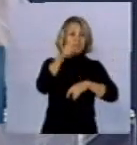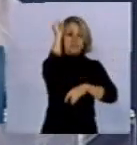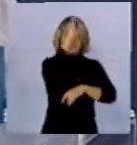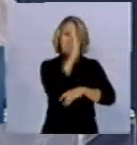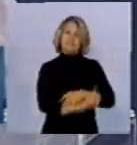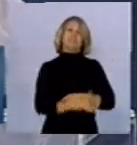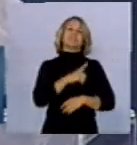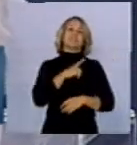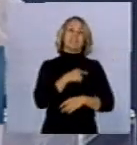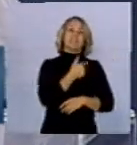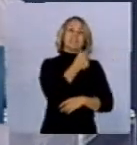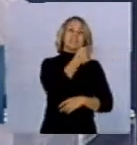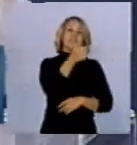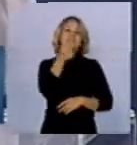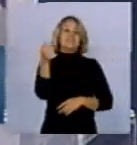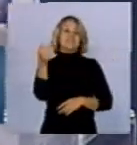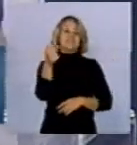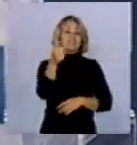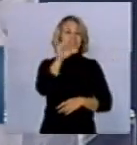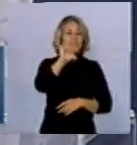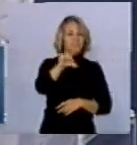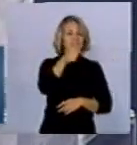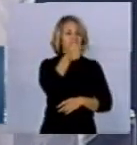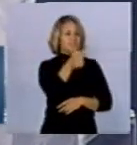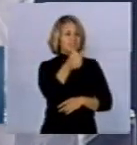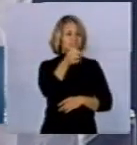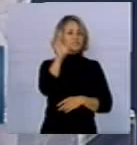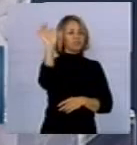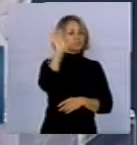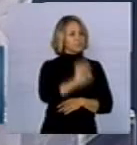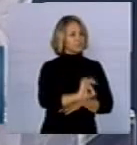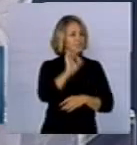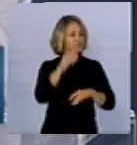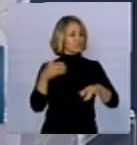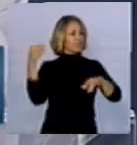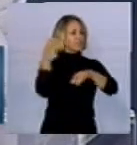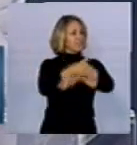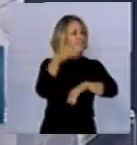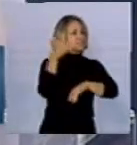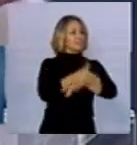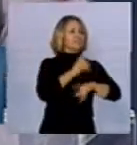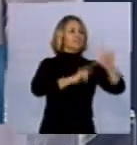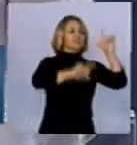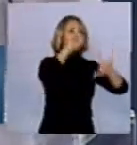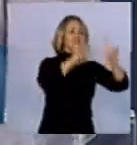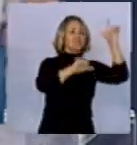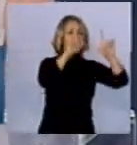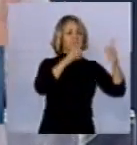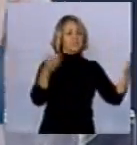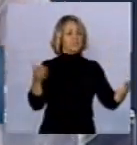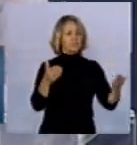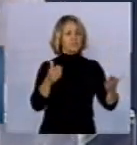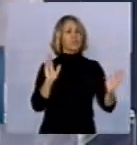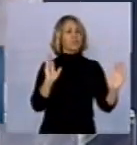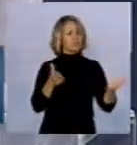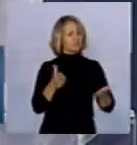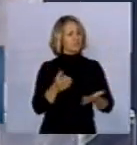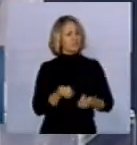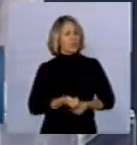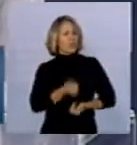97% de penetração da televisão no território brasileiro eu acho que hoje já tá em